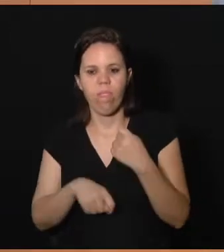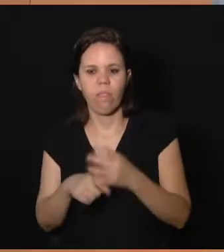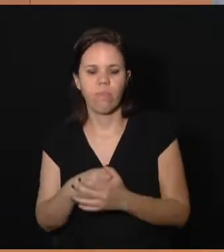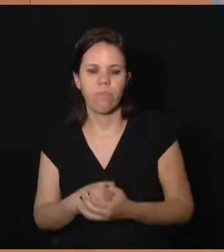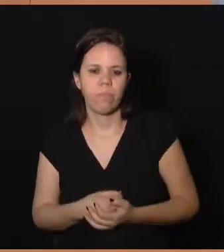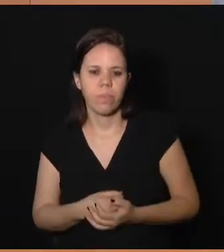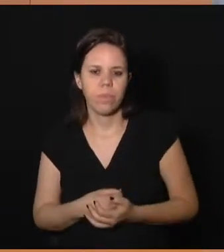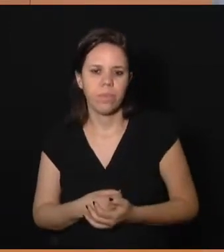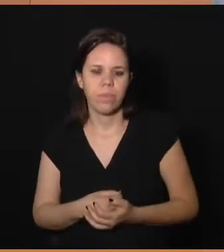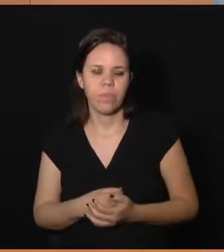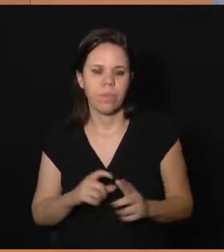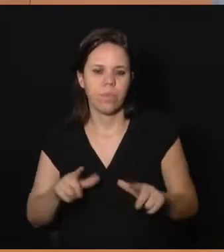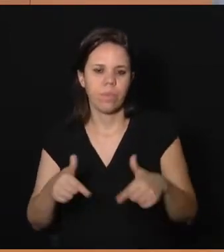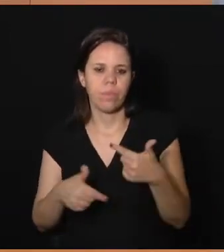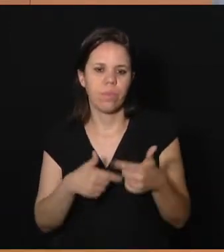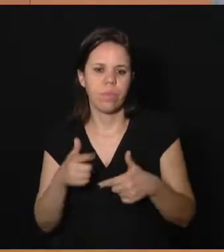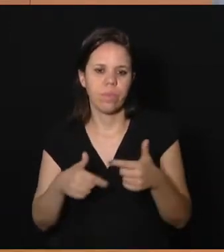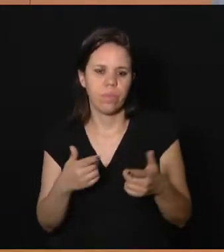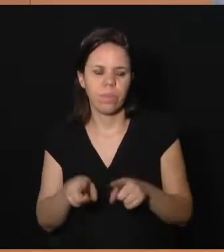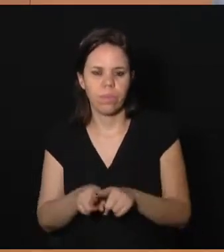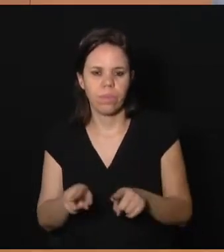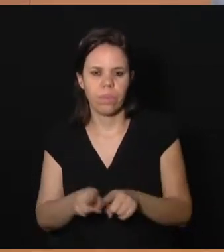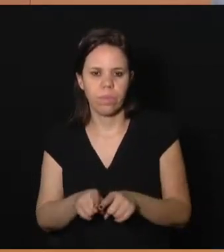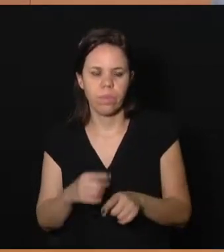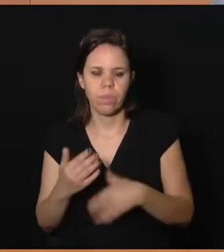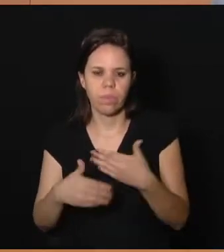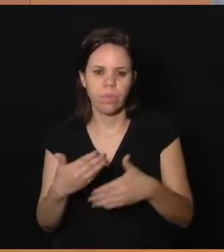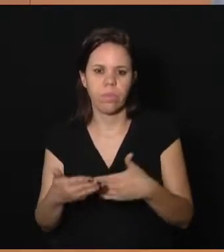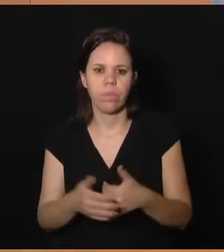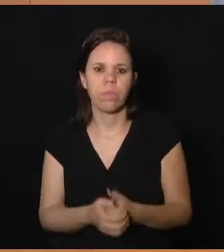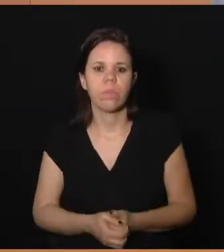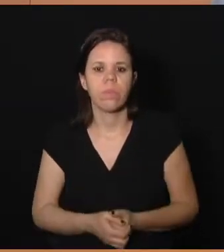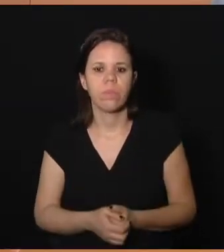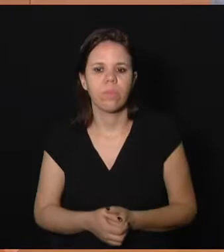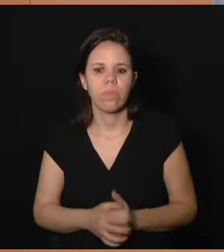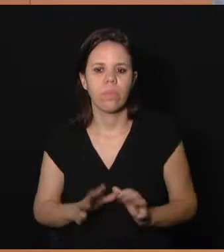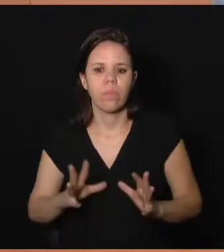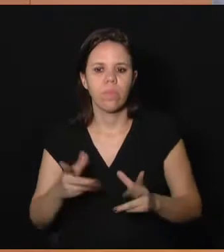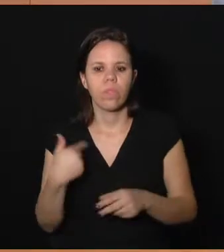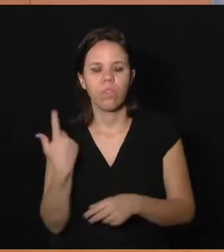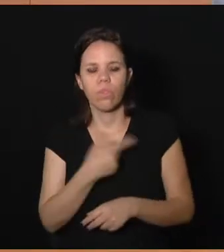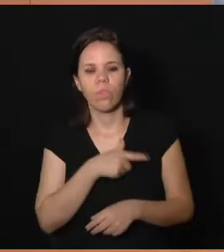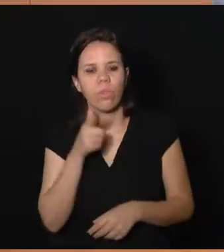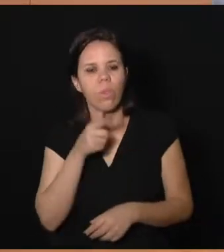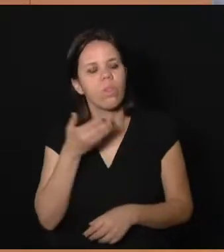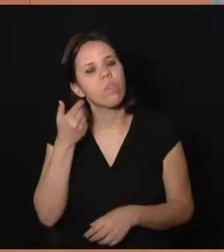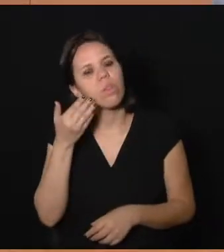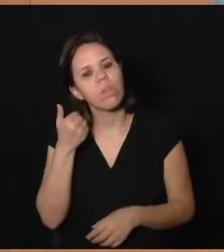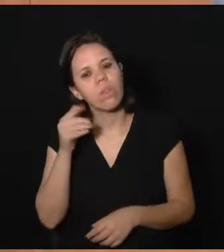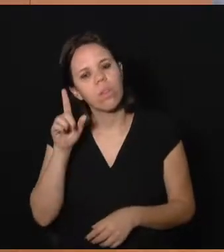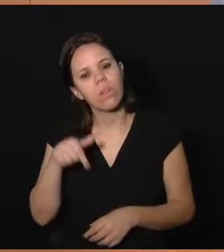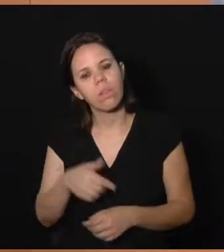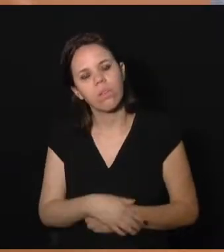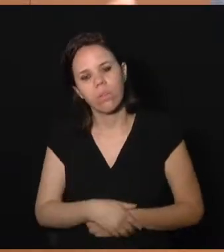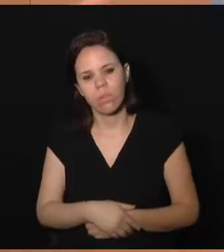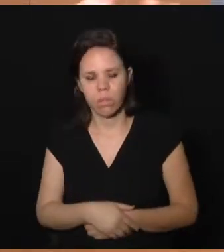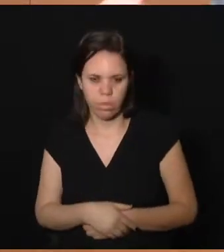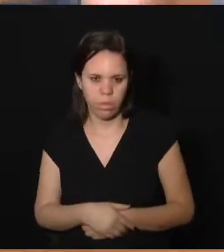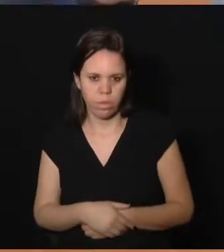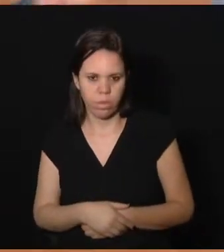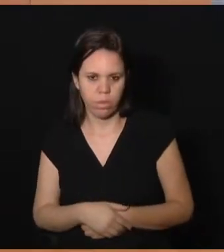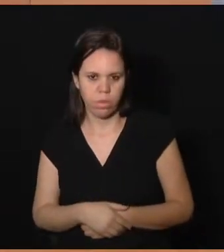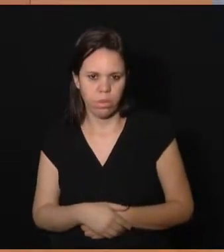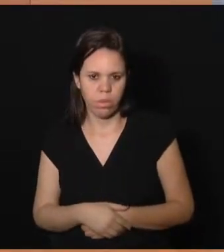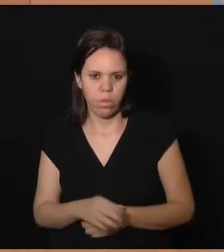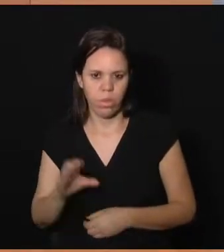essa operação e, por consequência, todos ganharmos com isso. Então, eu acho que e o COFAC,